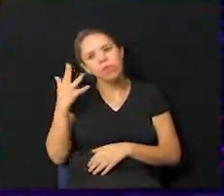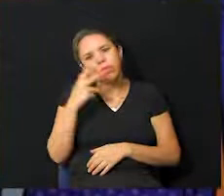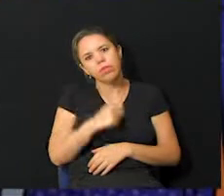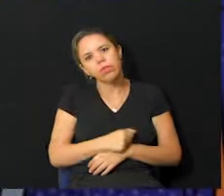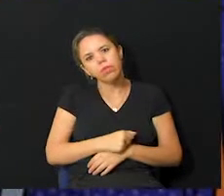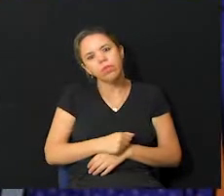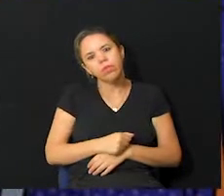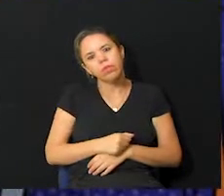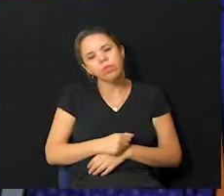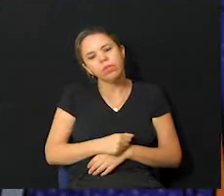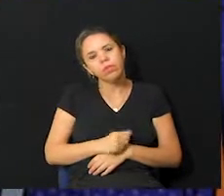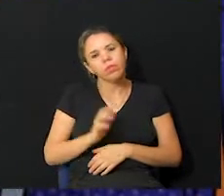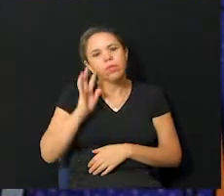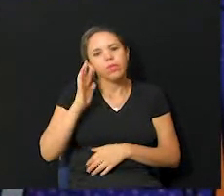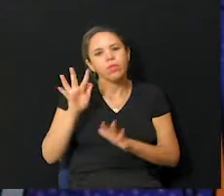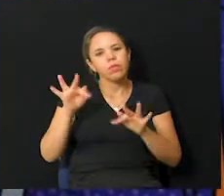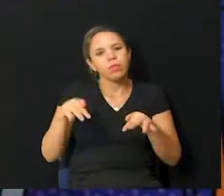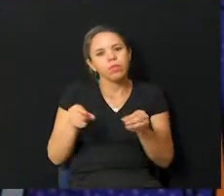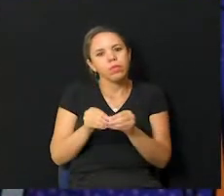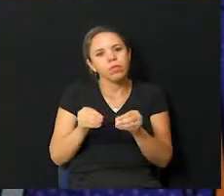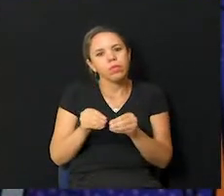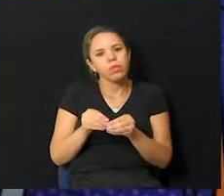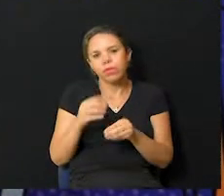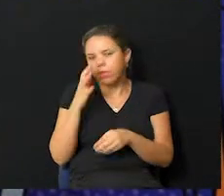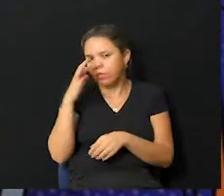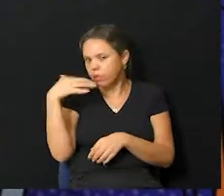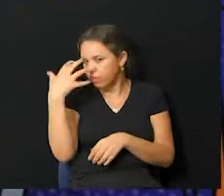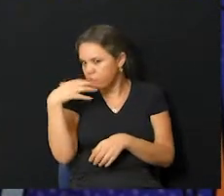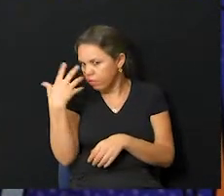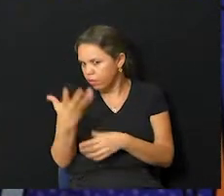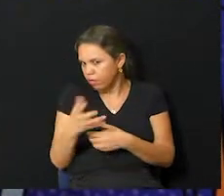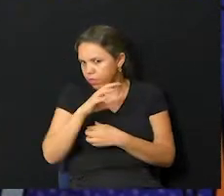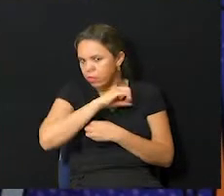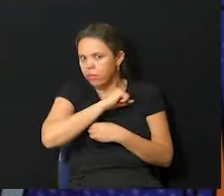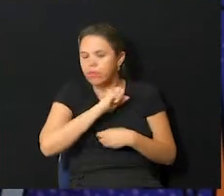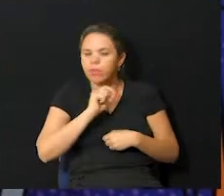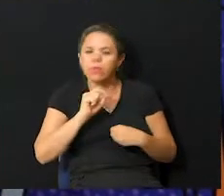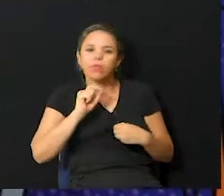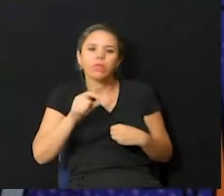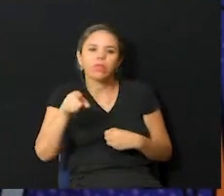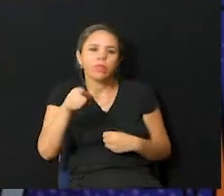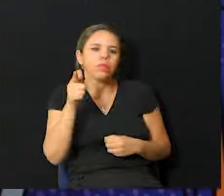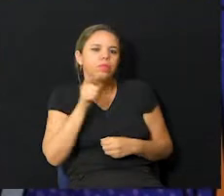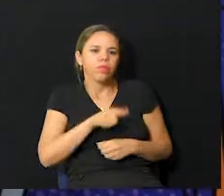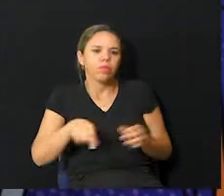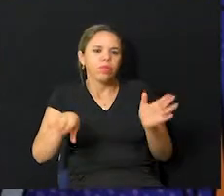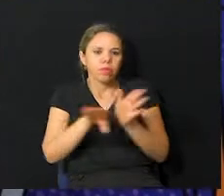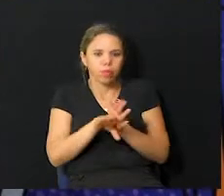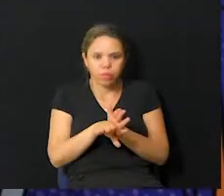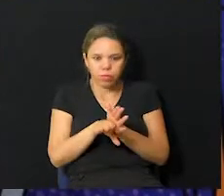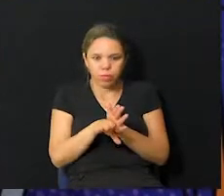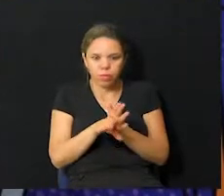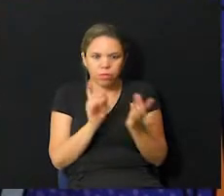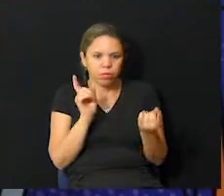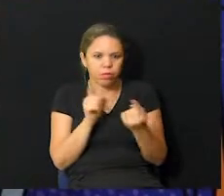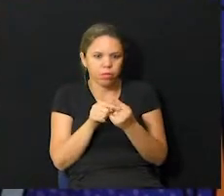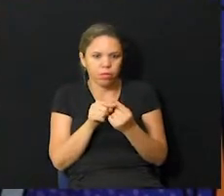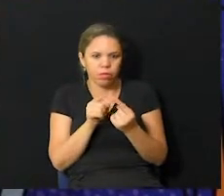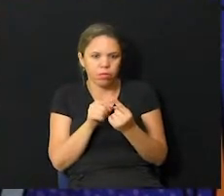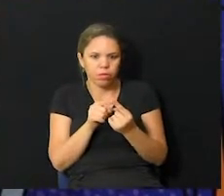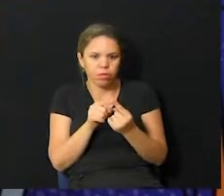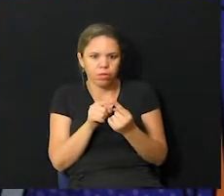bela. Resultado final desse romance, desse amor, né? Você conseguiu chegar naquele